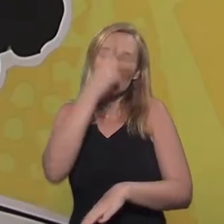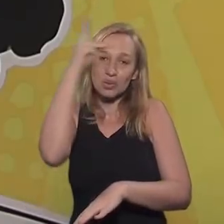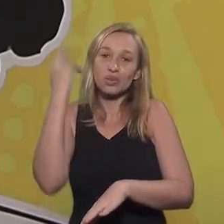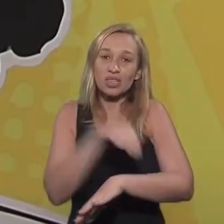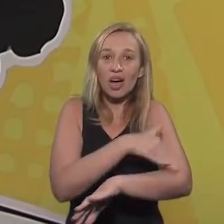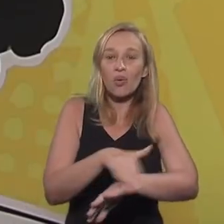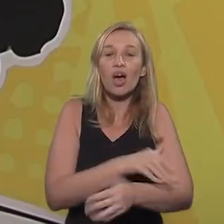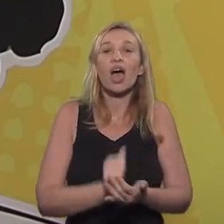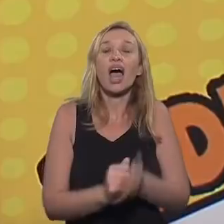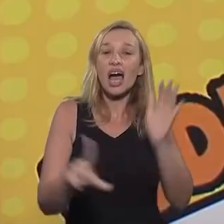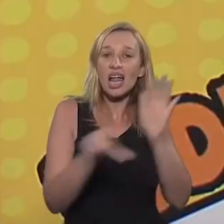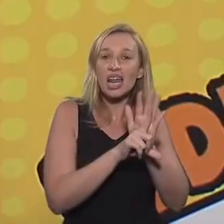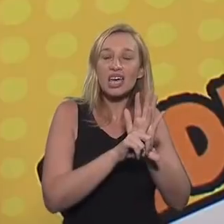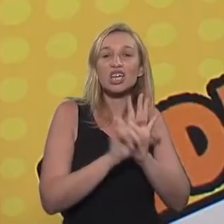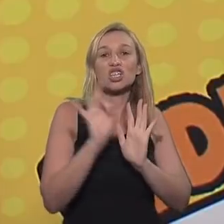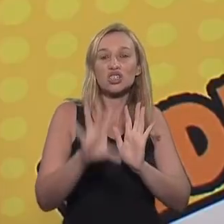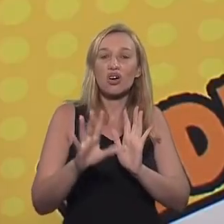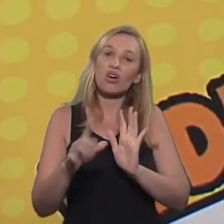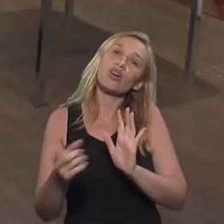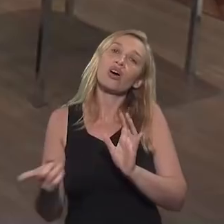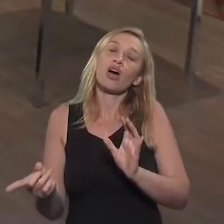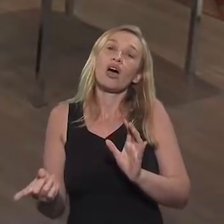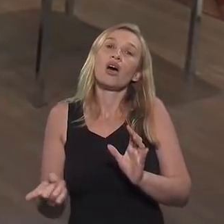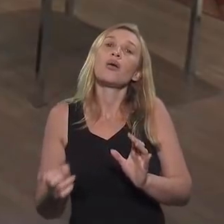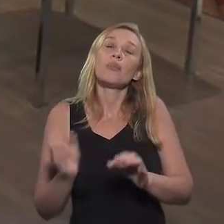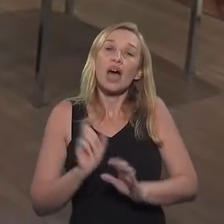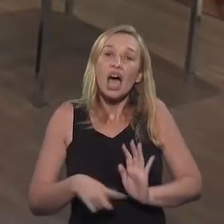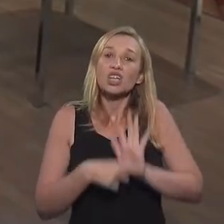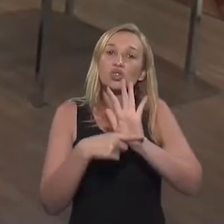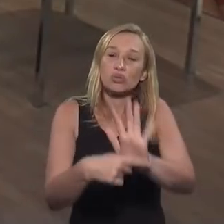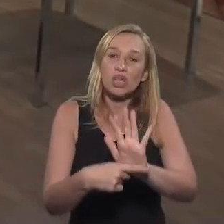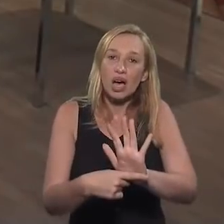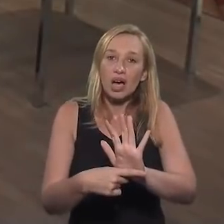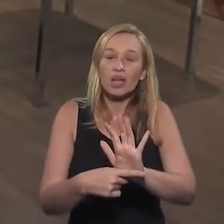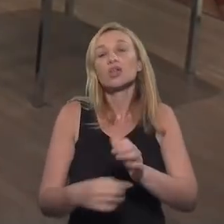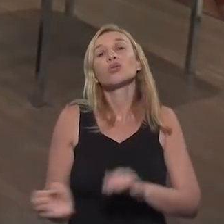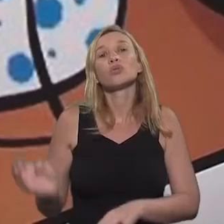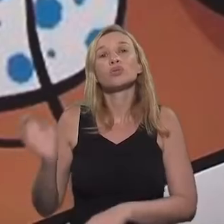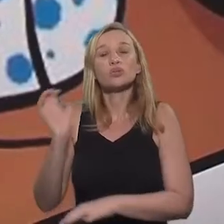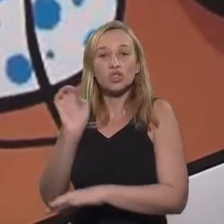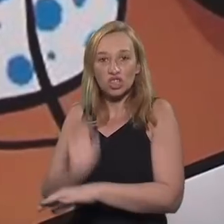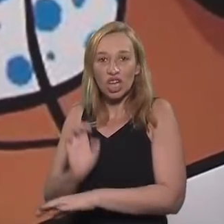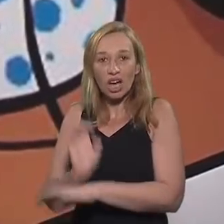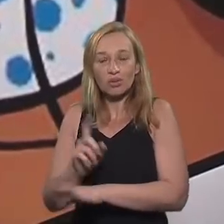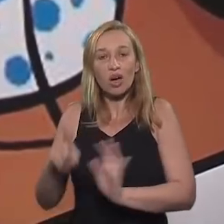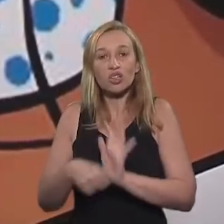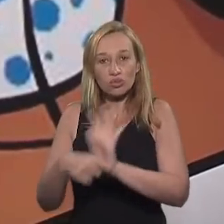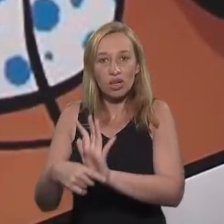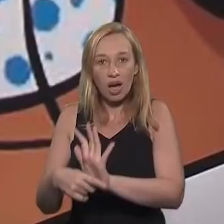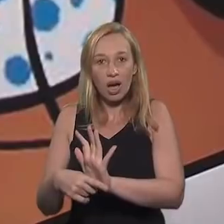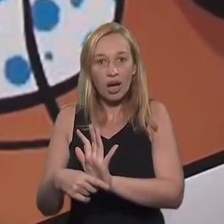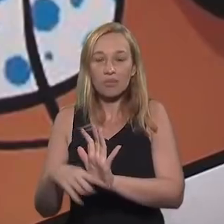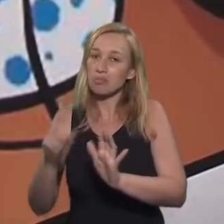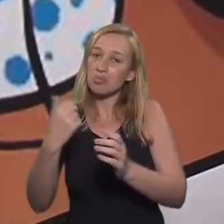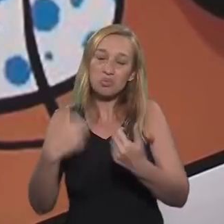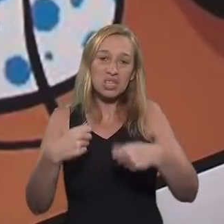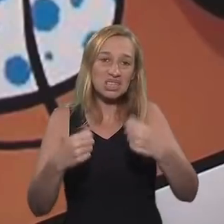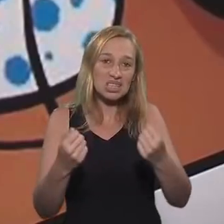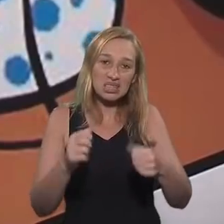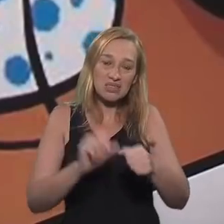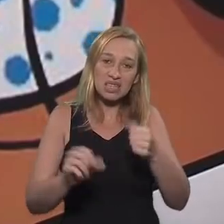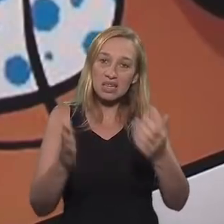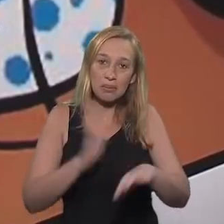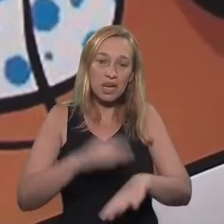efetivos nas ruas. Essa lei só veio para beneficiar, tanto para o Estado, que não vai precisar abrir novos concursos no momento,